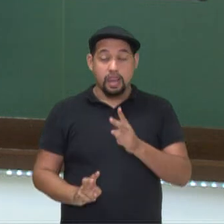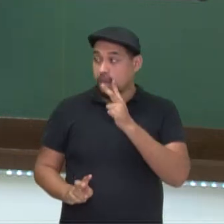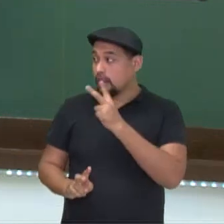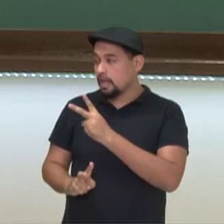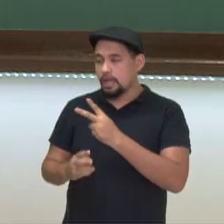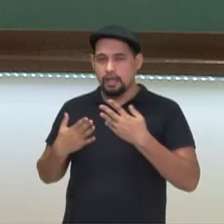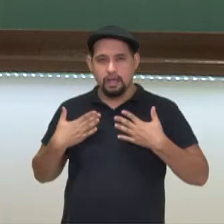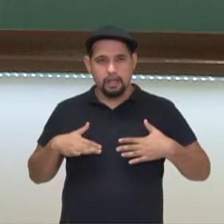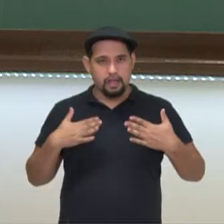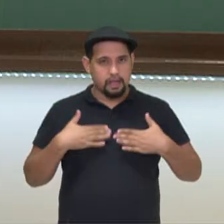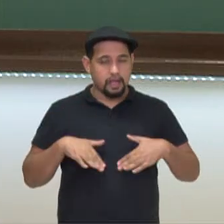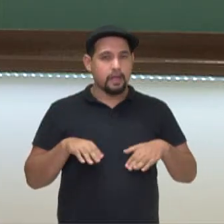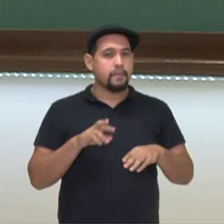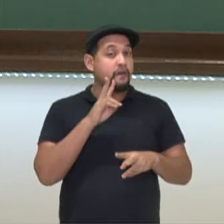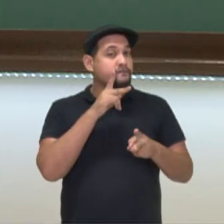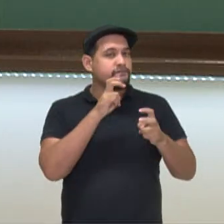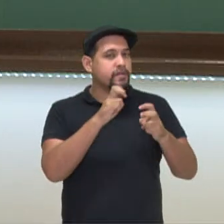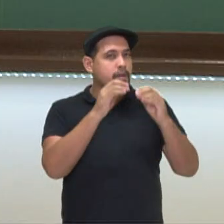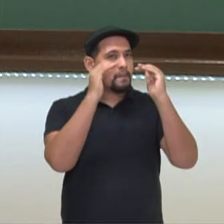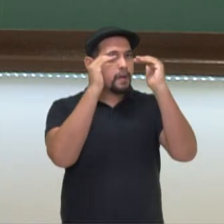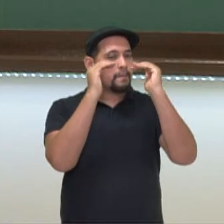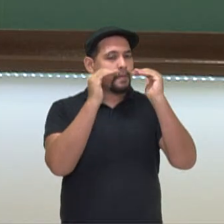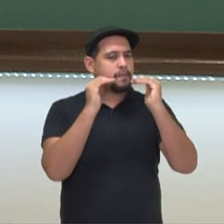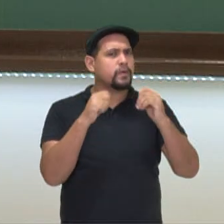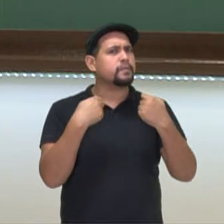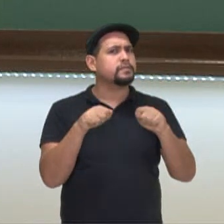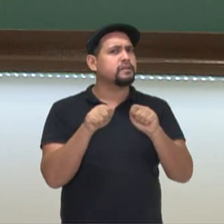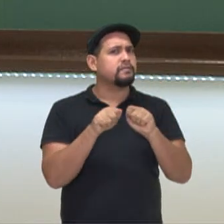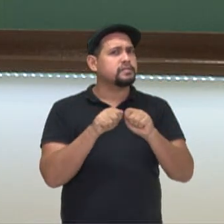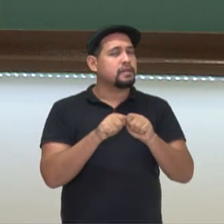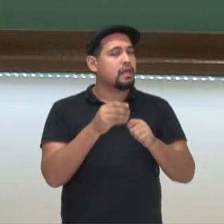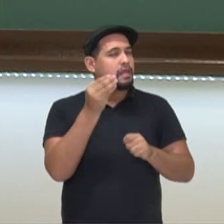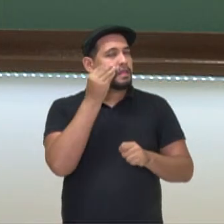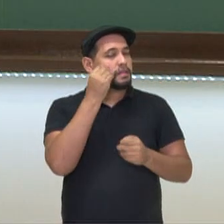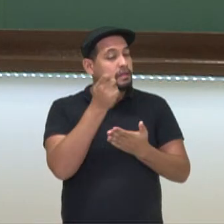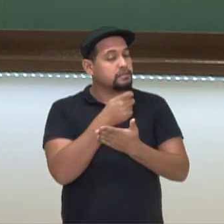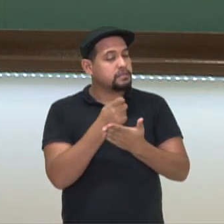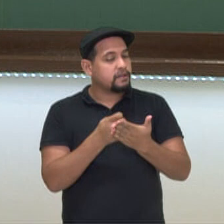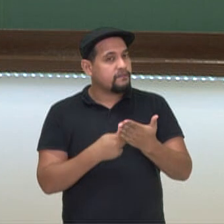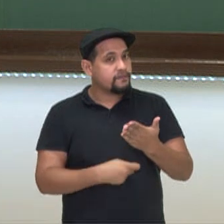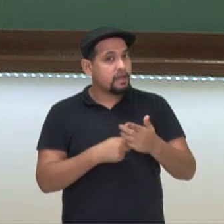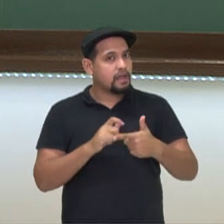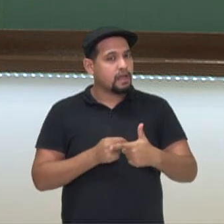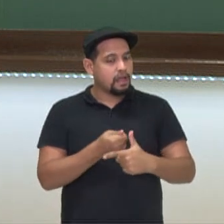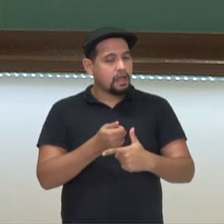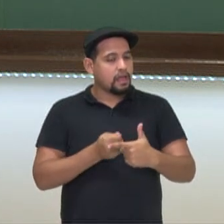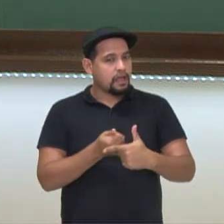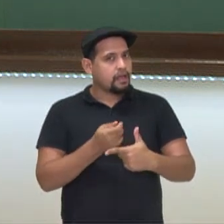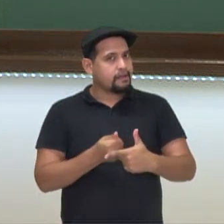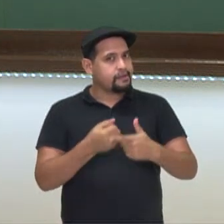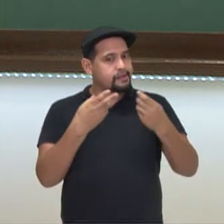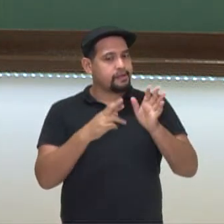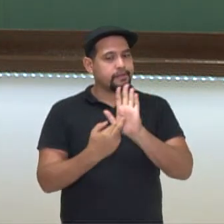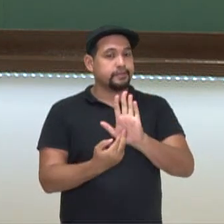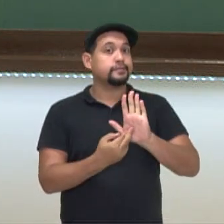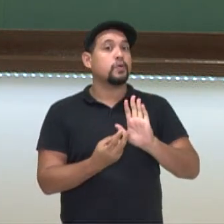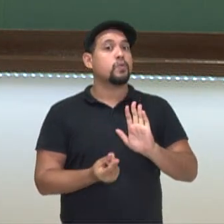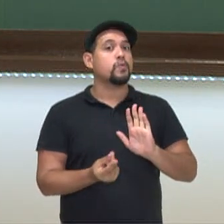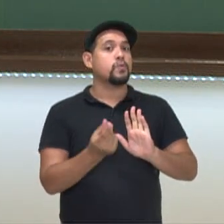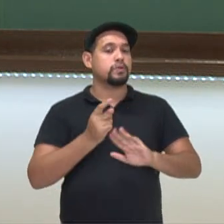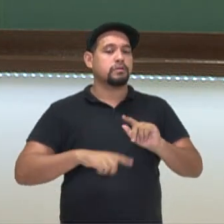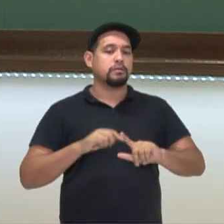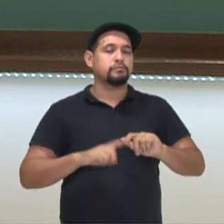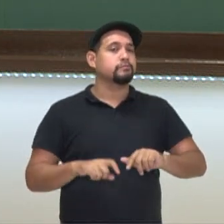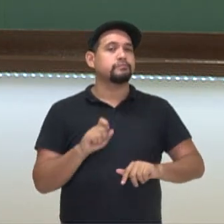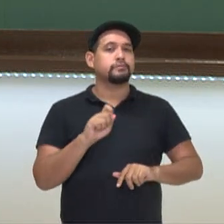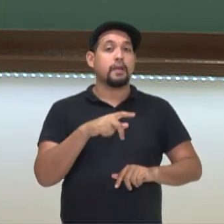bastante atenção, veja passo a passo o que você tem que fazer, escreve para mim uma expressão algébrica que represente o custo da produção